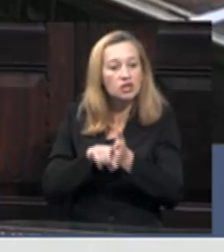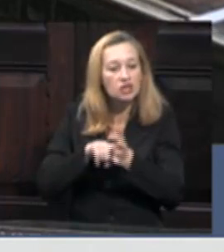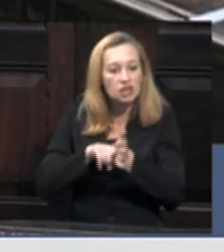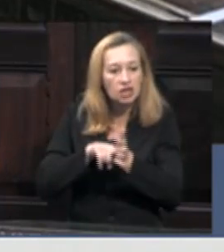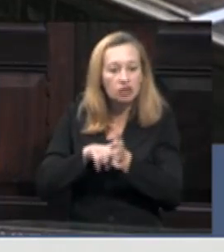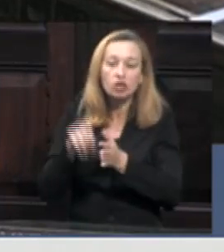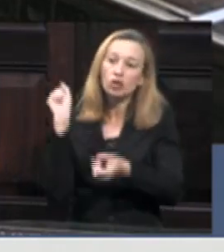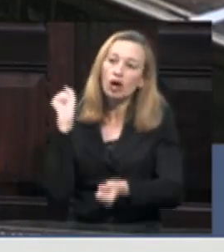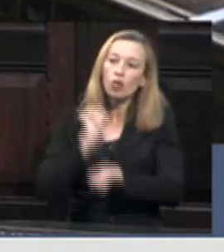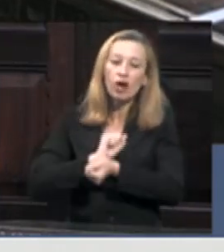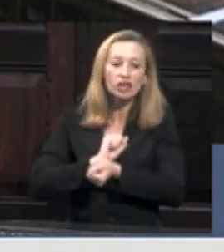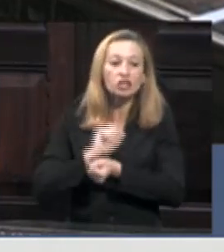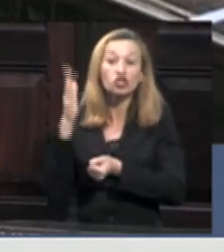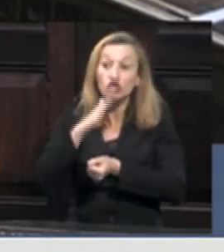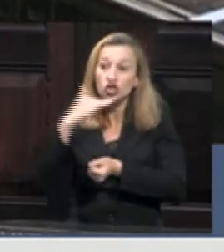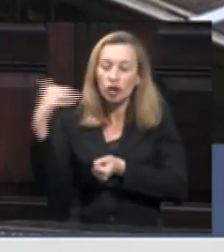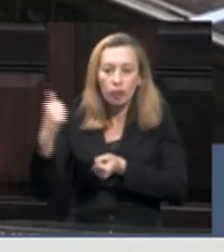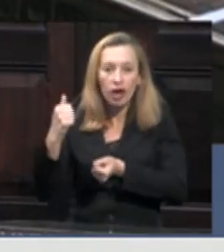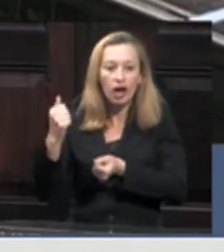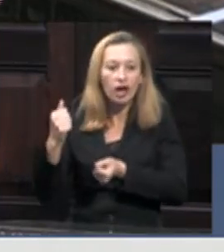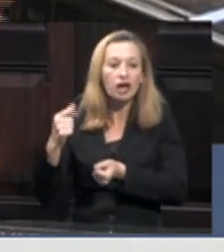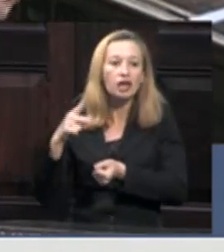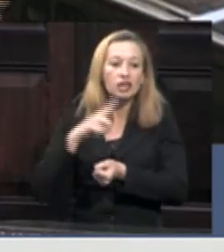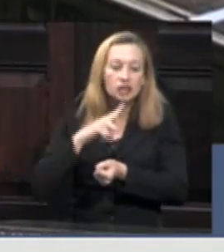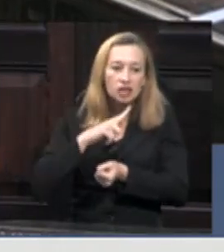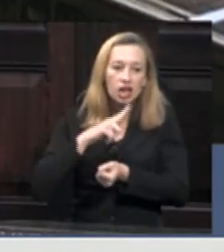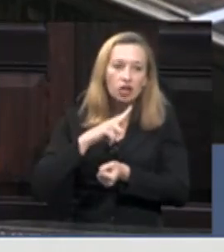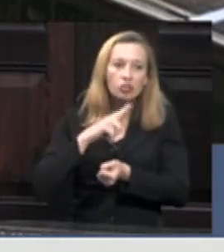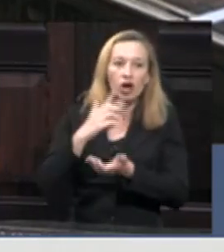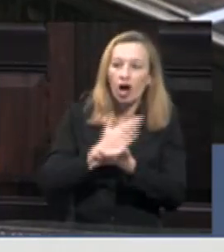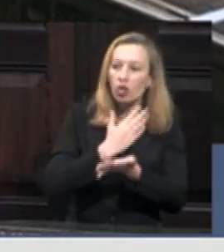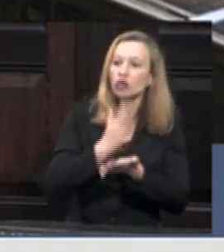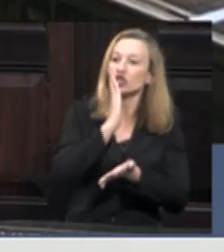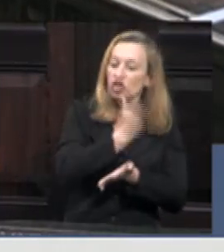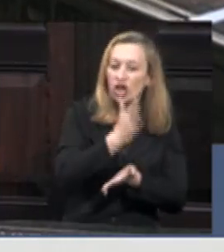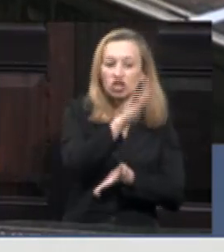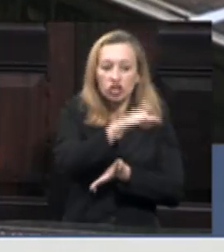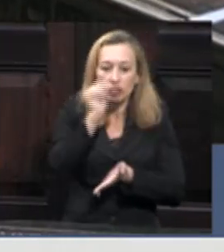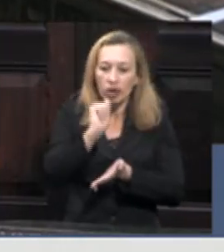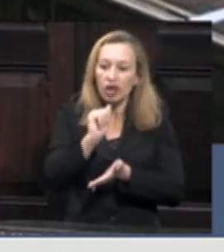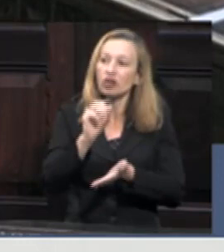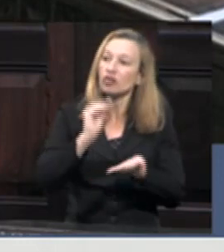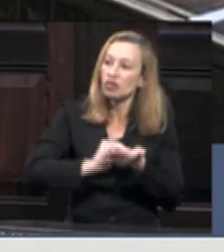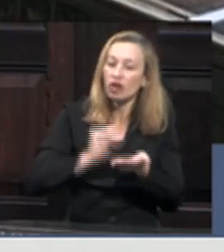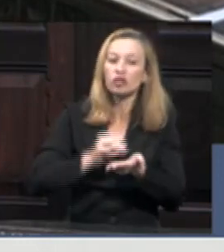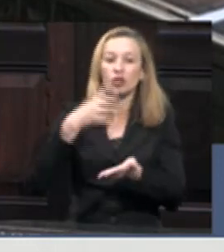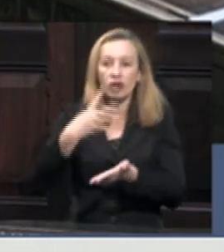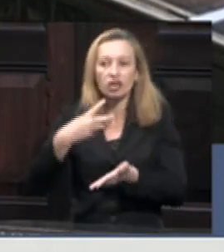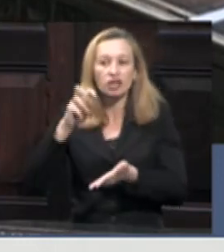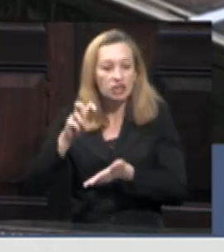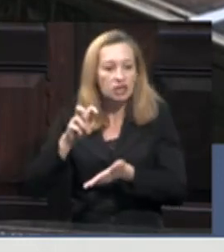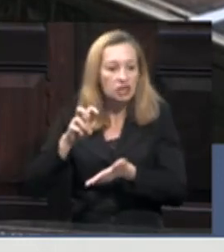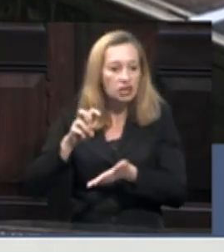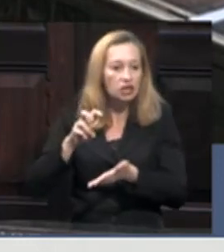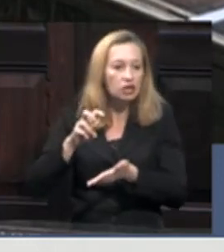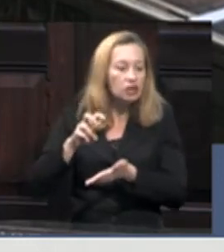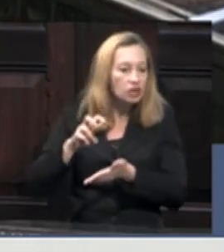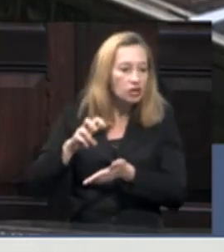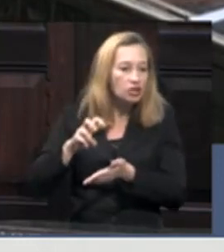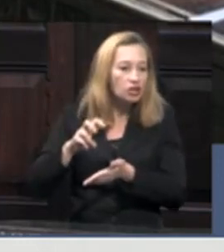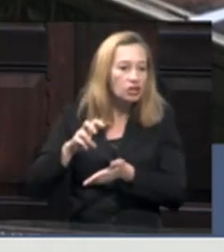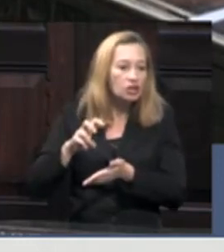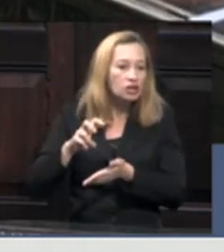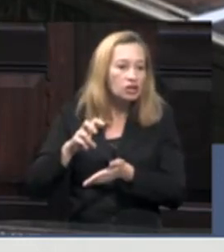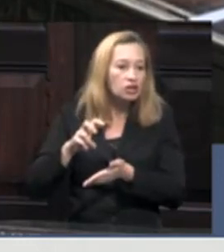vida parada. Nós tivemos algumas reuniões ditas pelo próprio deputado Valdec Carneiro na Comissão de Educação. Tivemos já